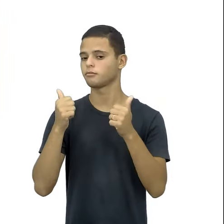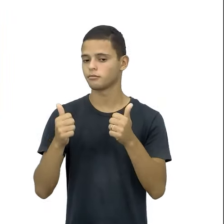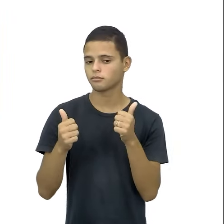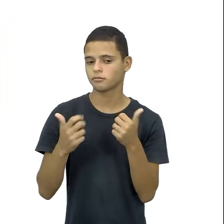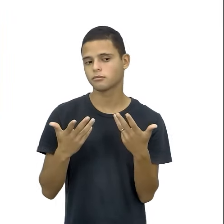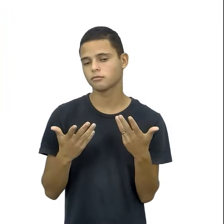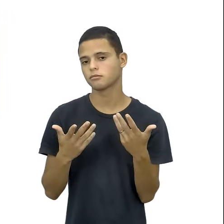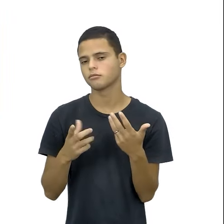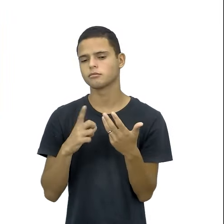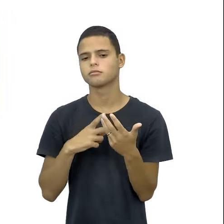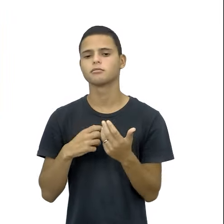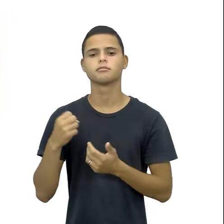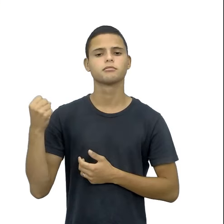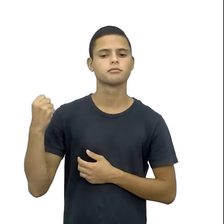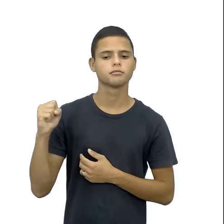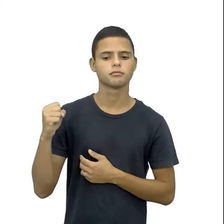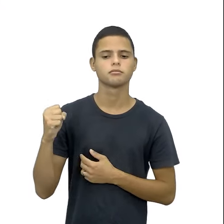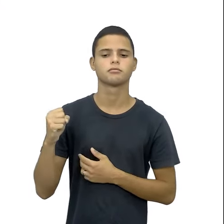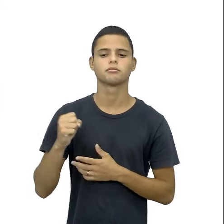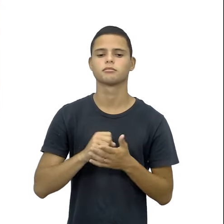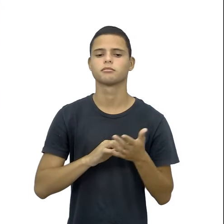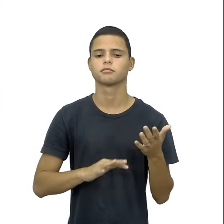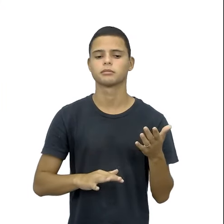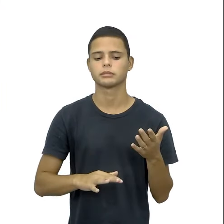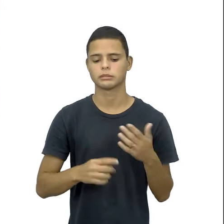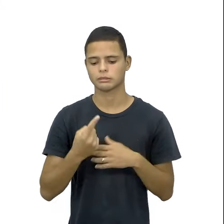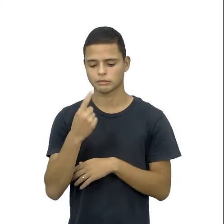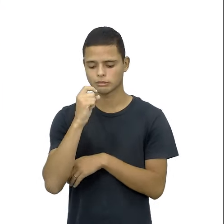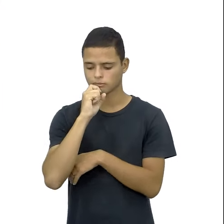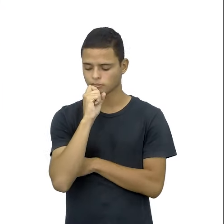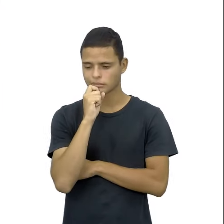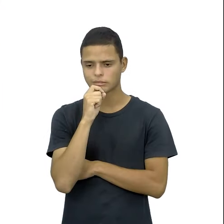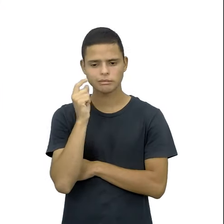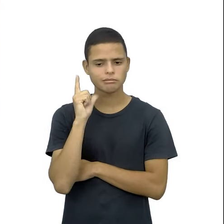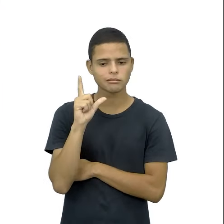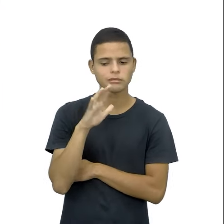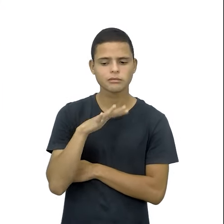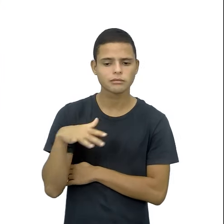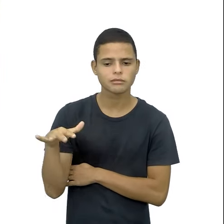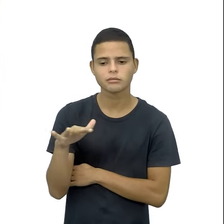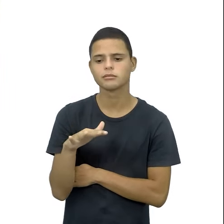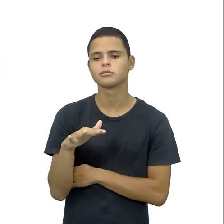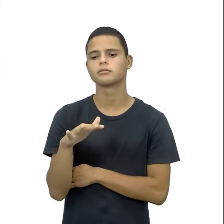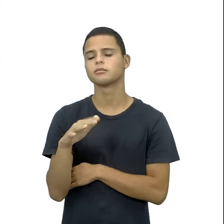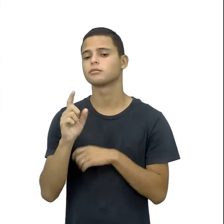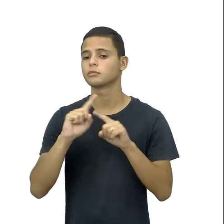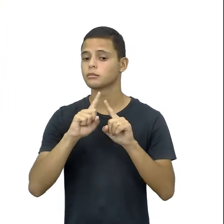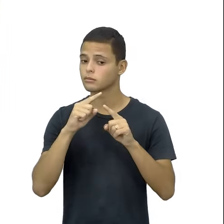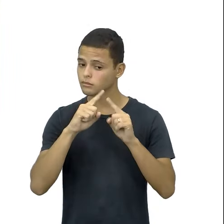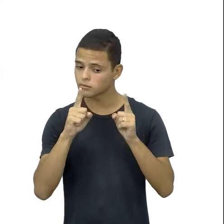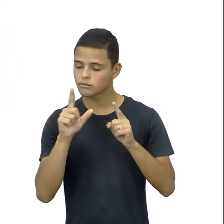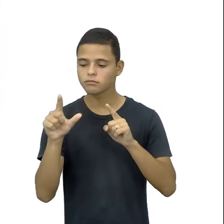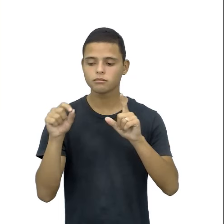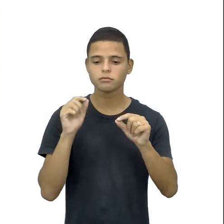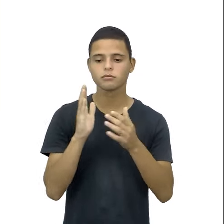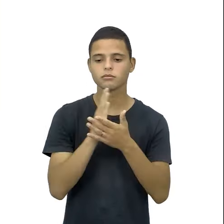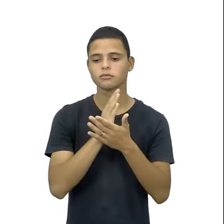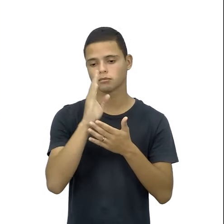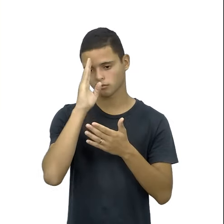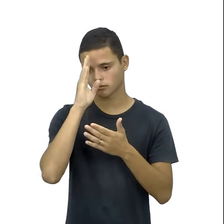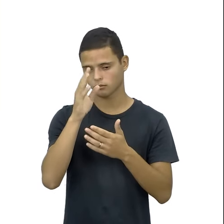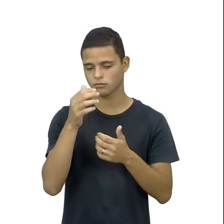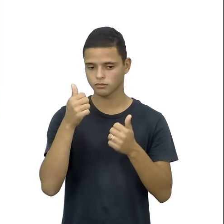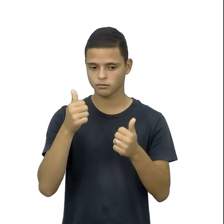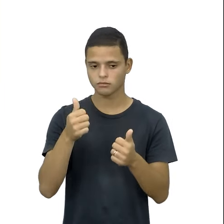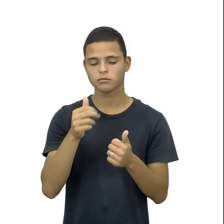vou, tem 8 atividades na aula 1, vou conseguir fazer todas? Não, mas priorize aquelas que são bacanas,